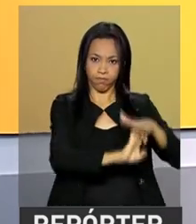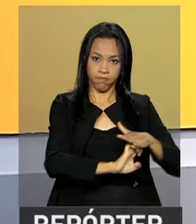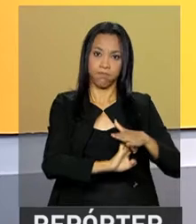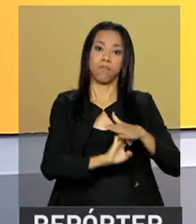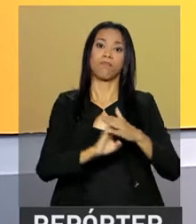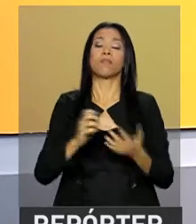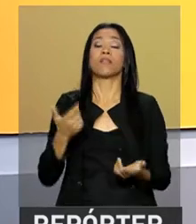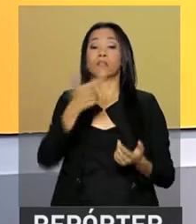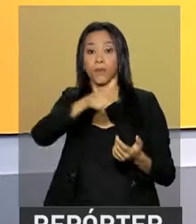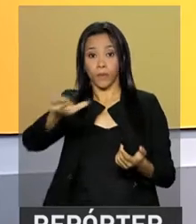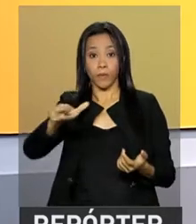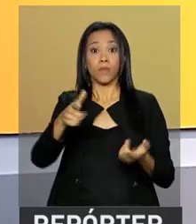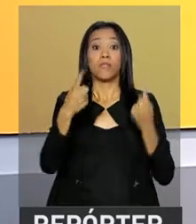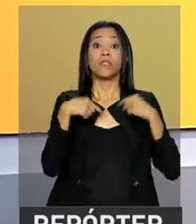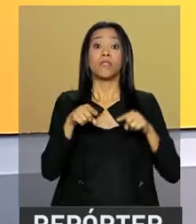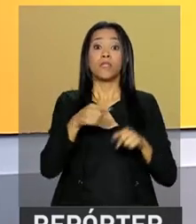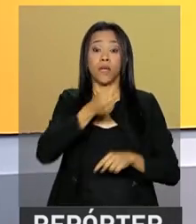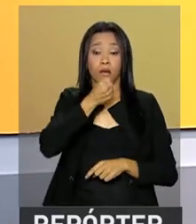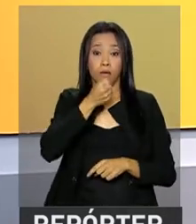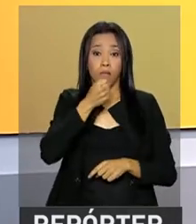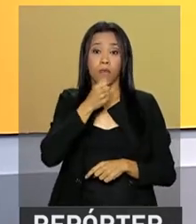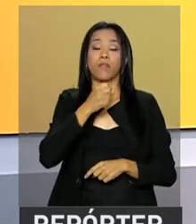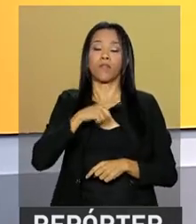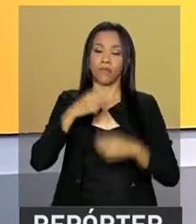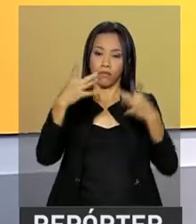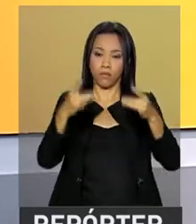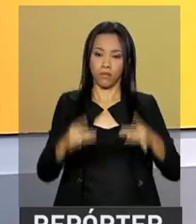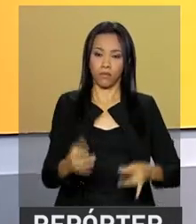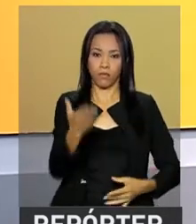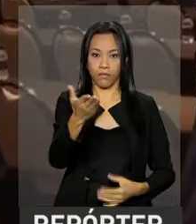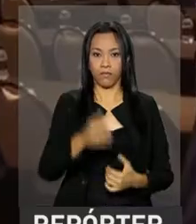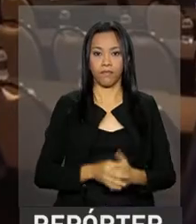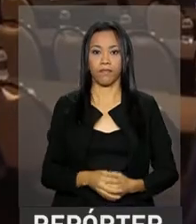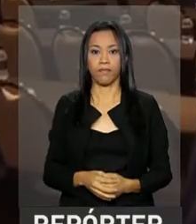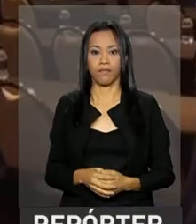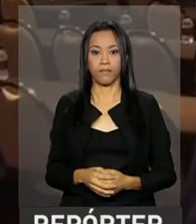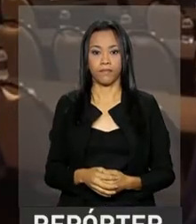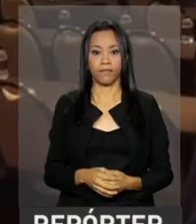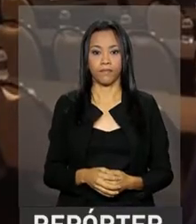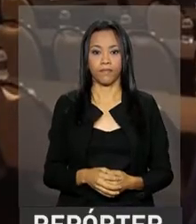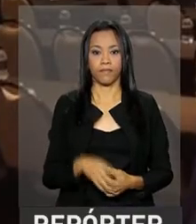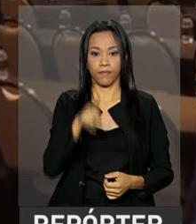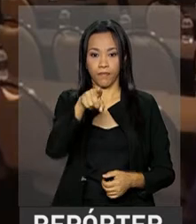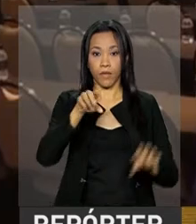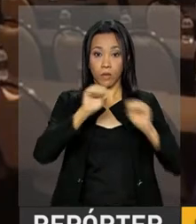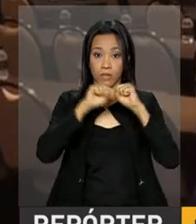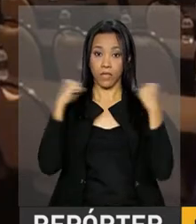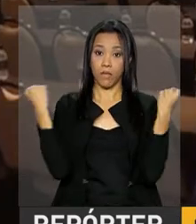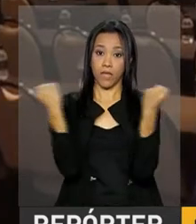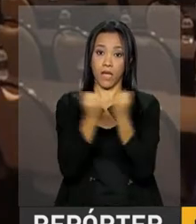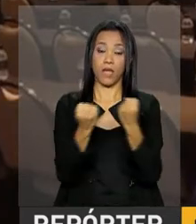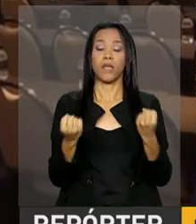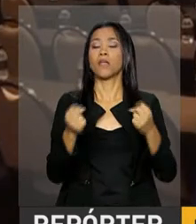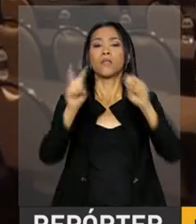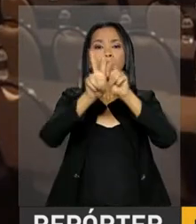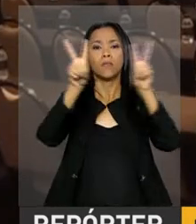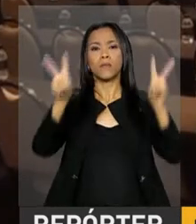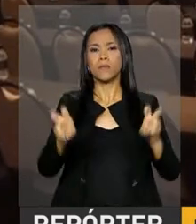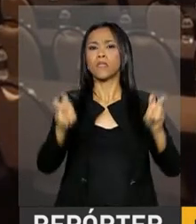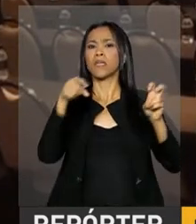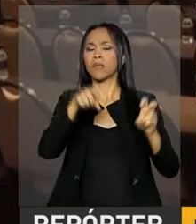o repórter josé luiz filho tenho detalhes o seminário financiamento e garantias para